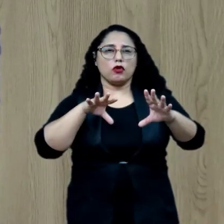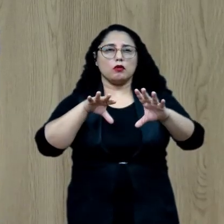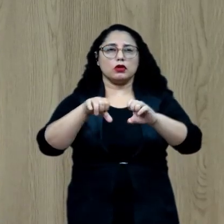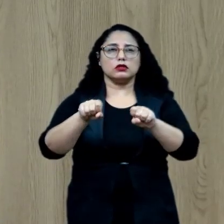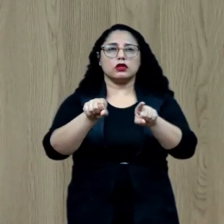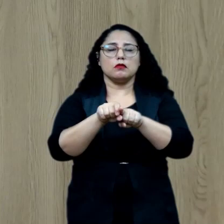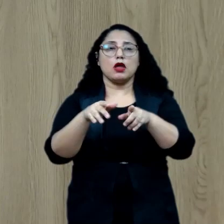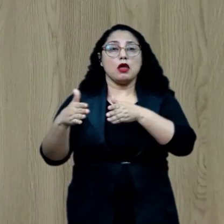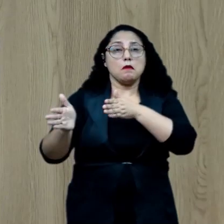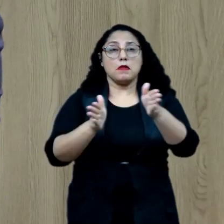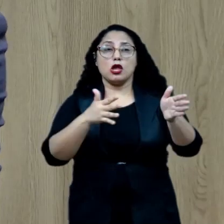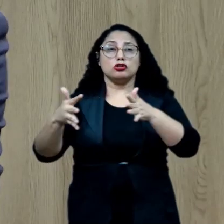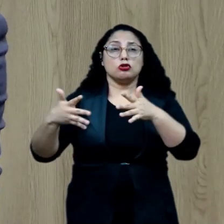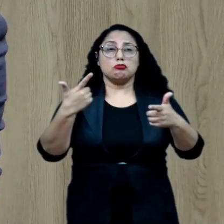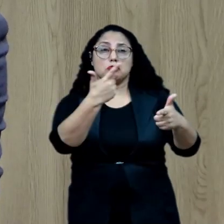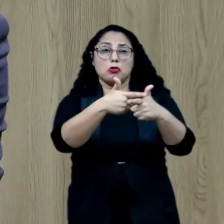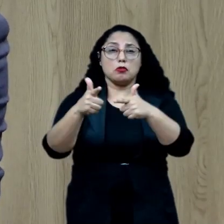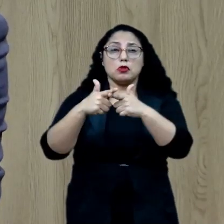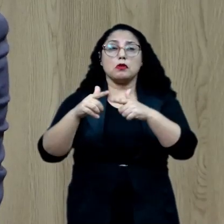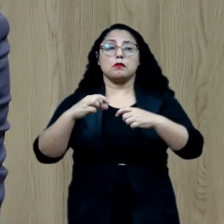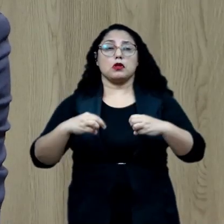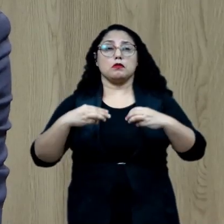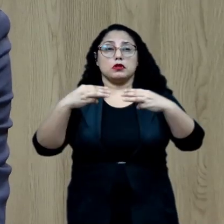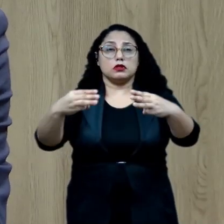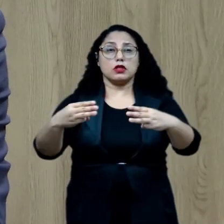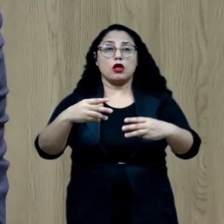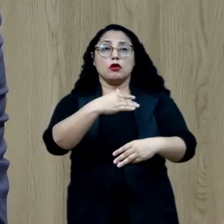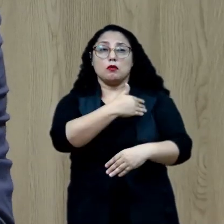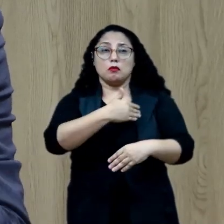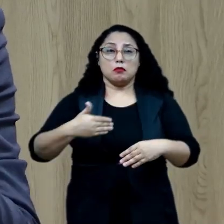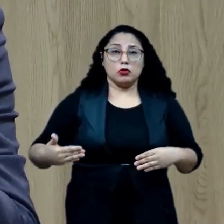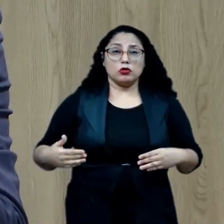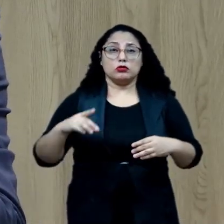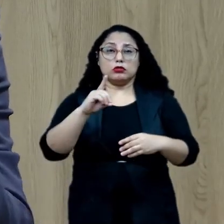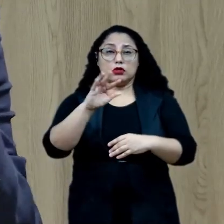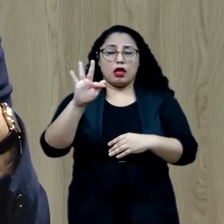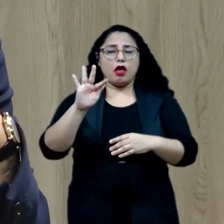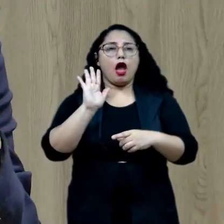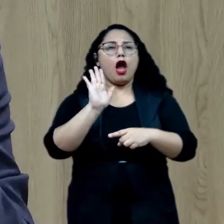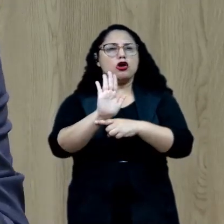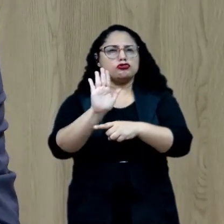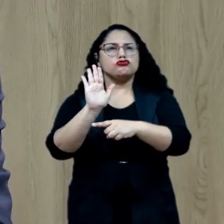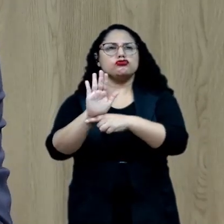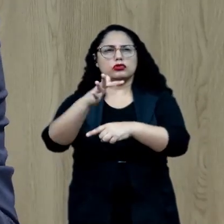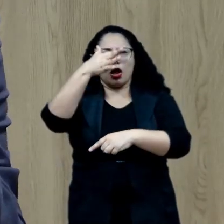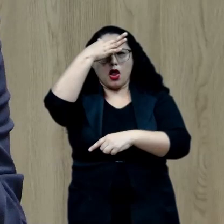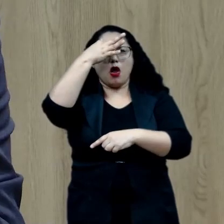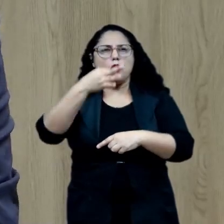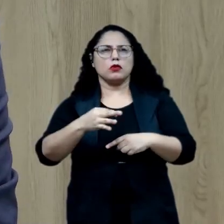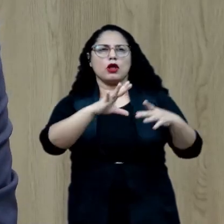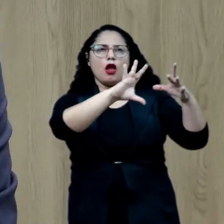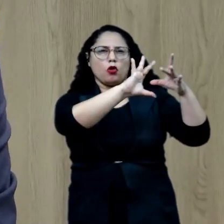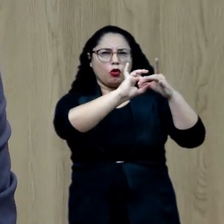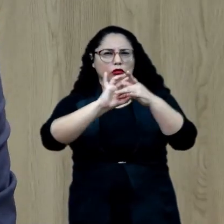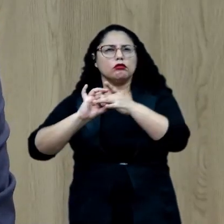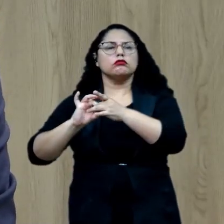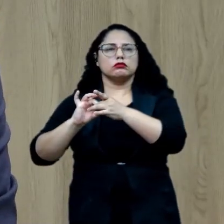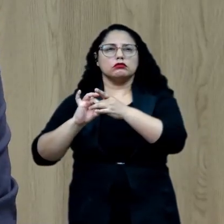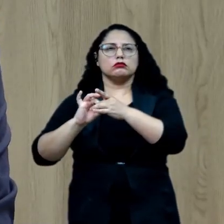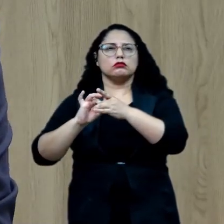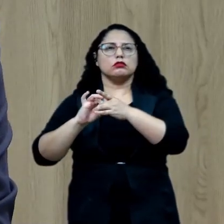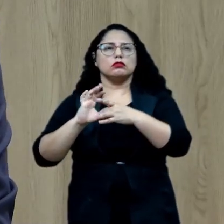também em mediação de conflitos pelo Ministério Público do Distrito Federal, ajuda bastante a compreender esse contexto